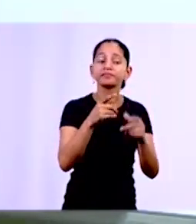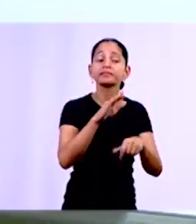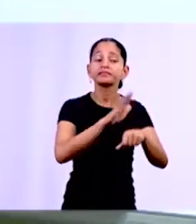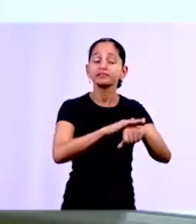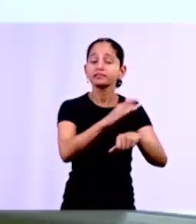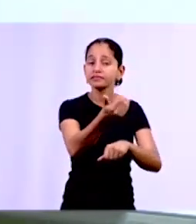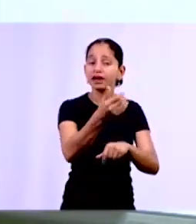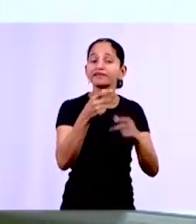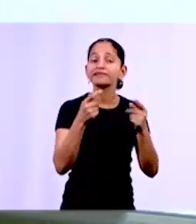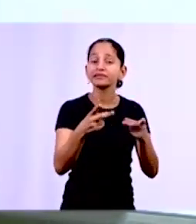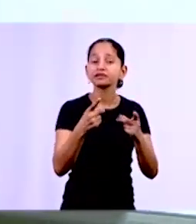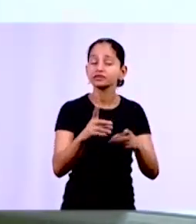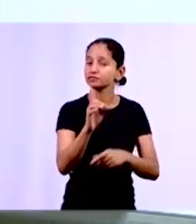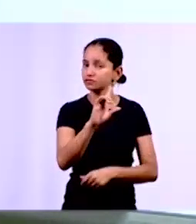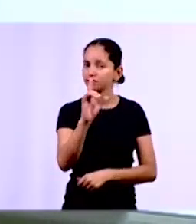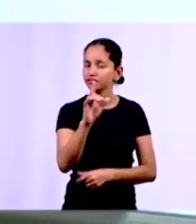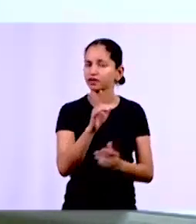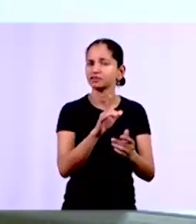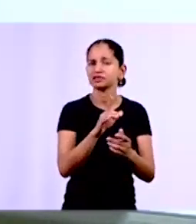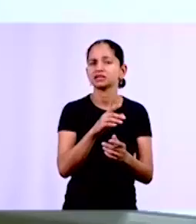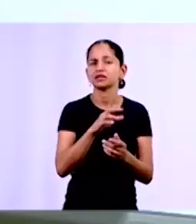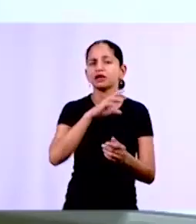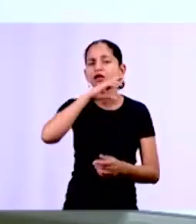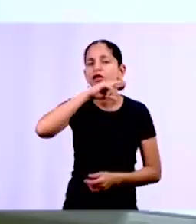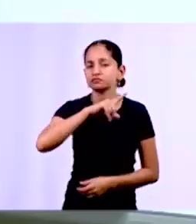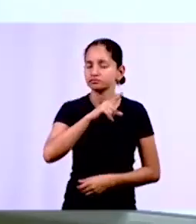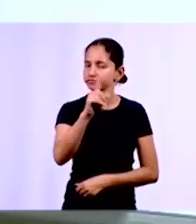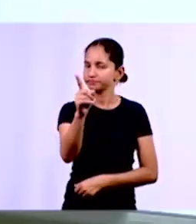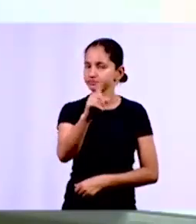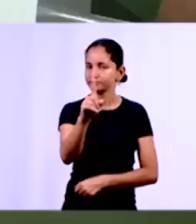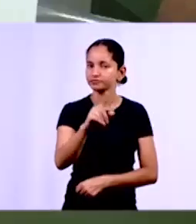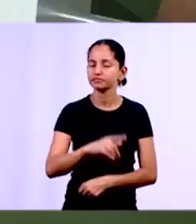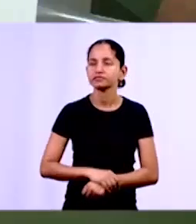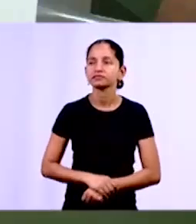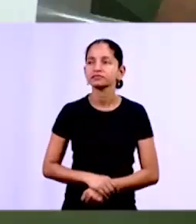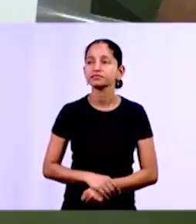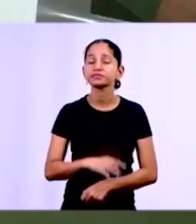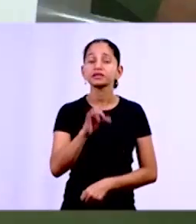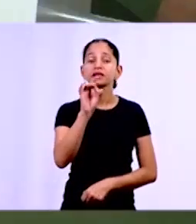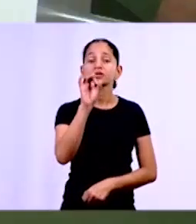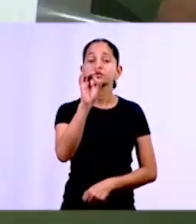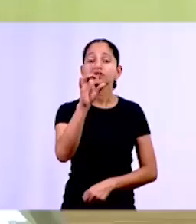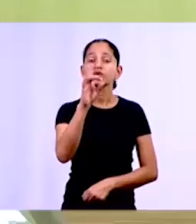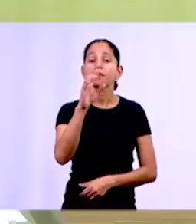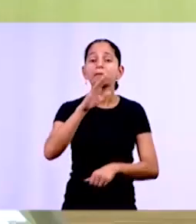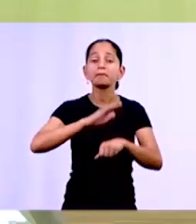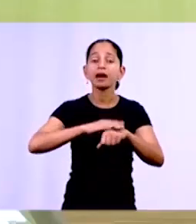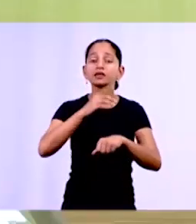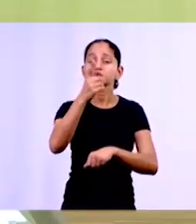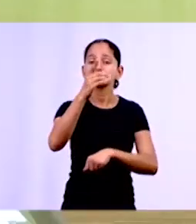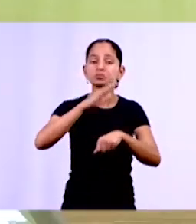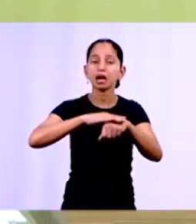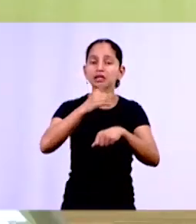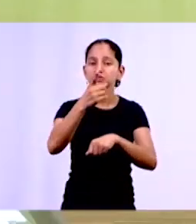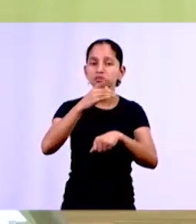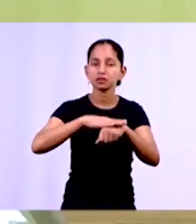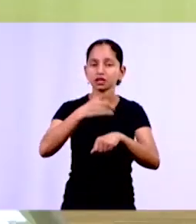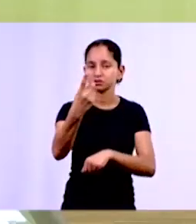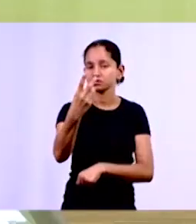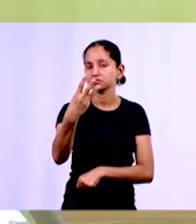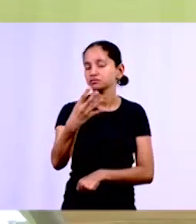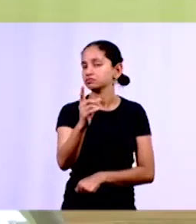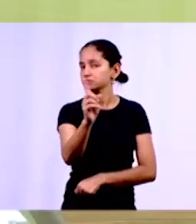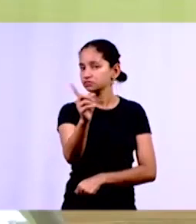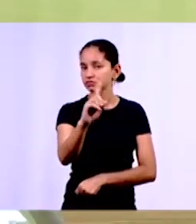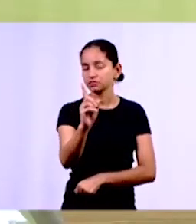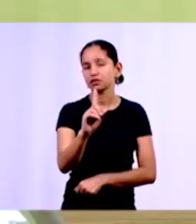quero... Então você não vai ser mais enganado pelo vendedor, né? Vamos tentar. Na verdade, não é só um componente que vai ali dizer se o seu computador vai